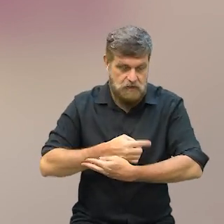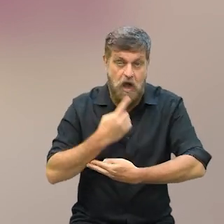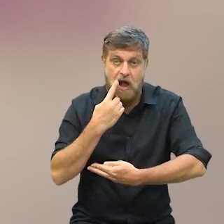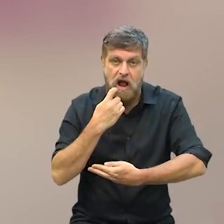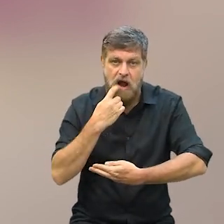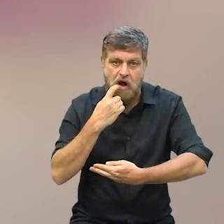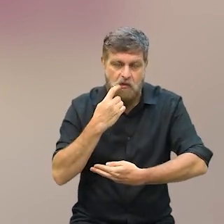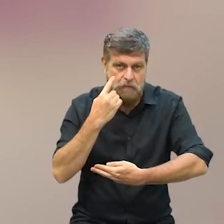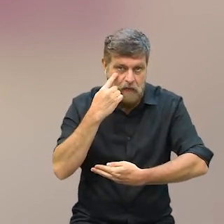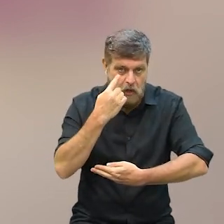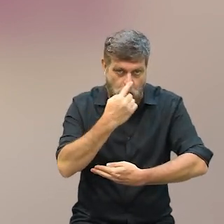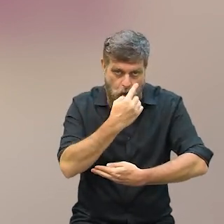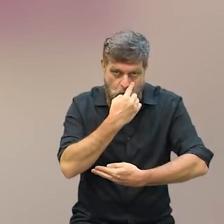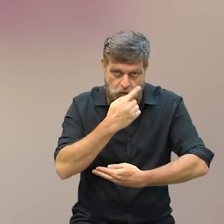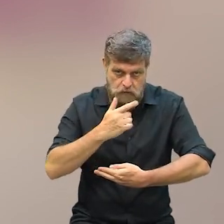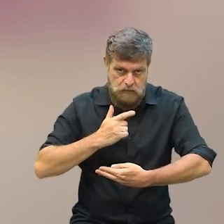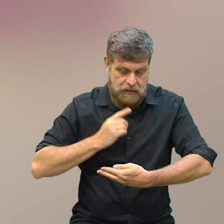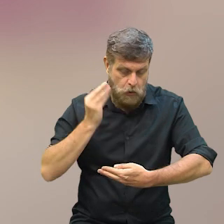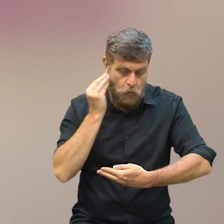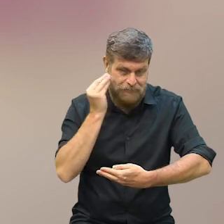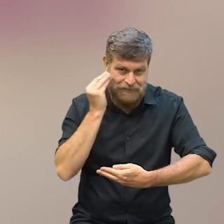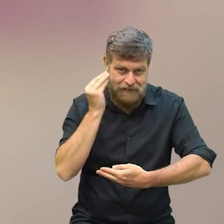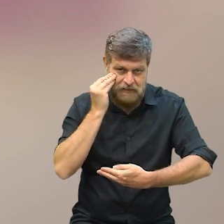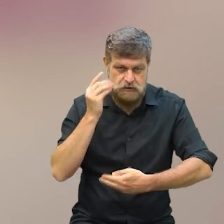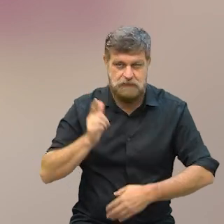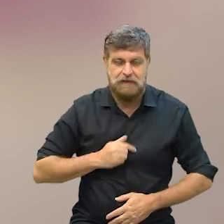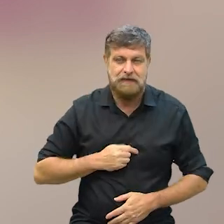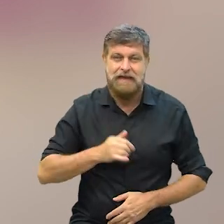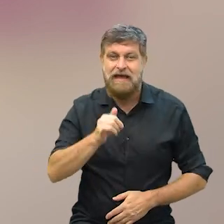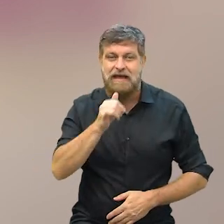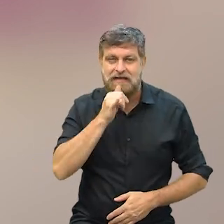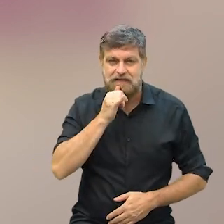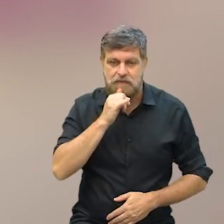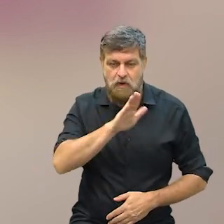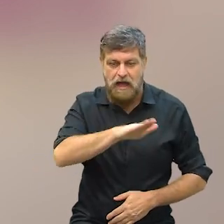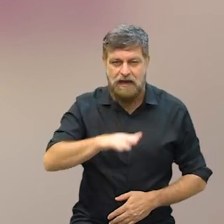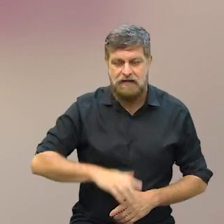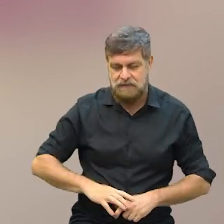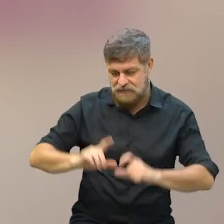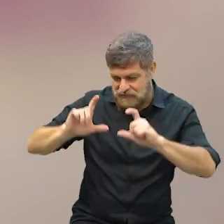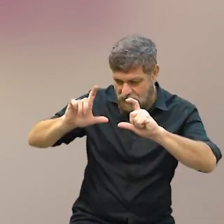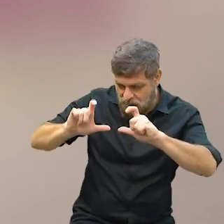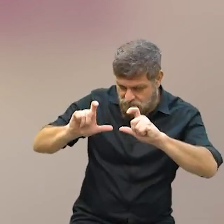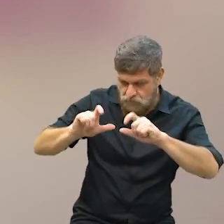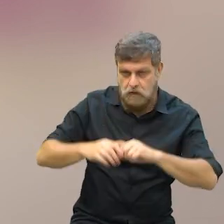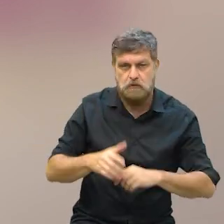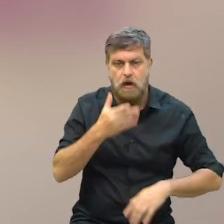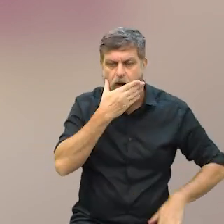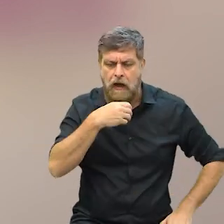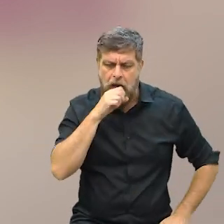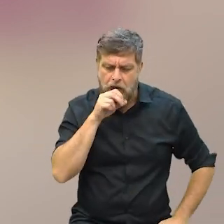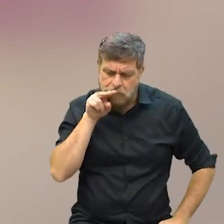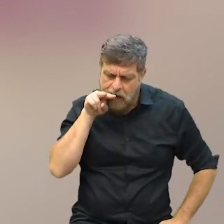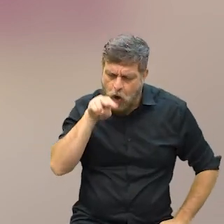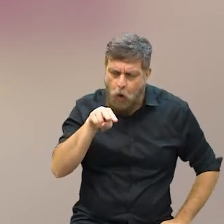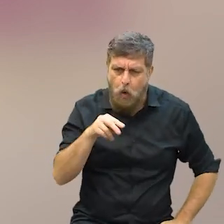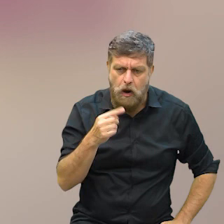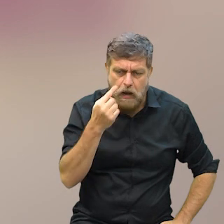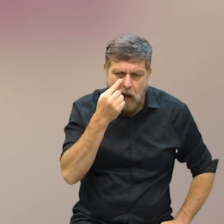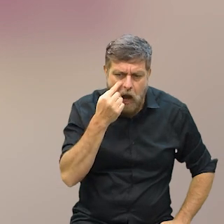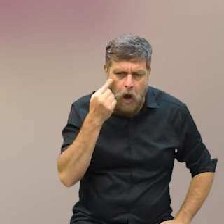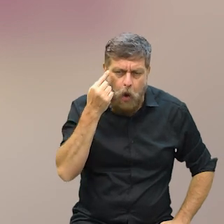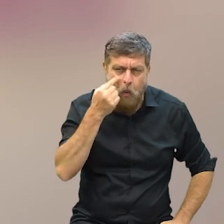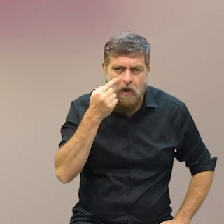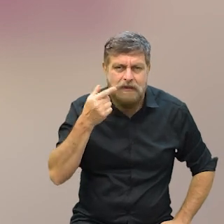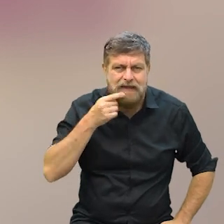E essas crianças, elas têm, às vezes também, ao tirar fotografias, os pais percebem uma